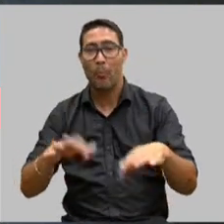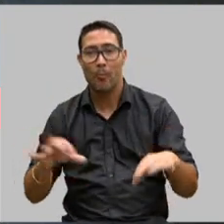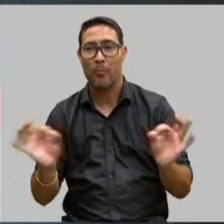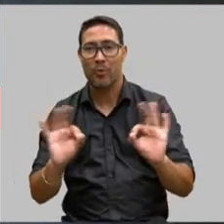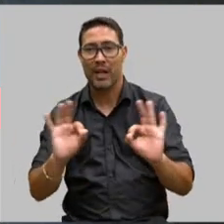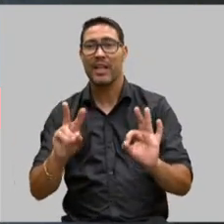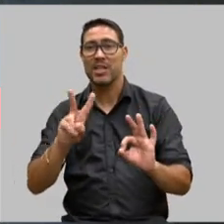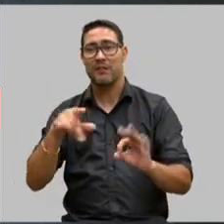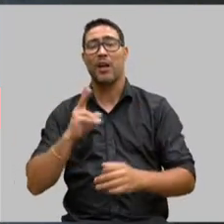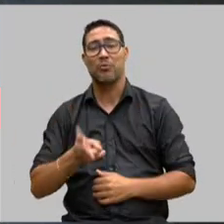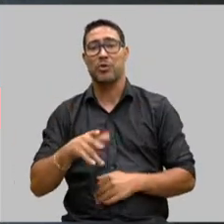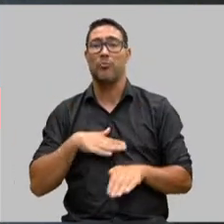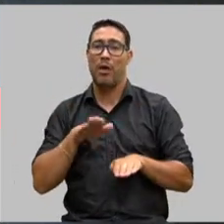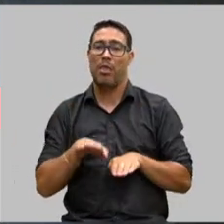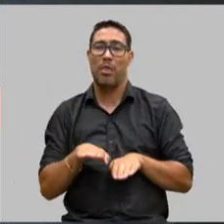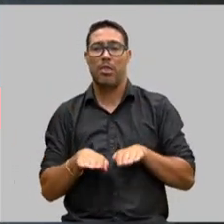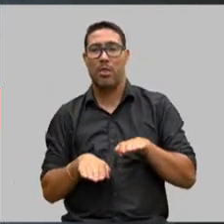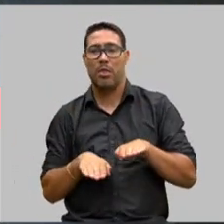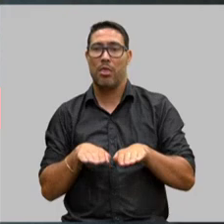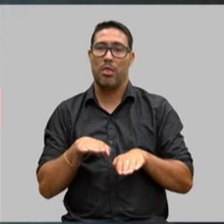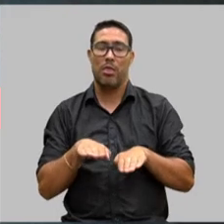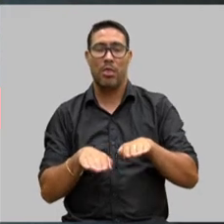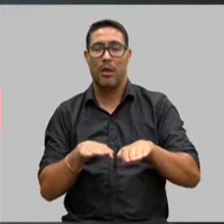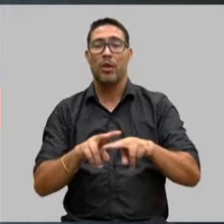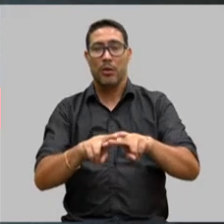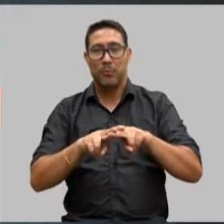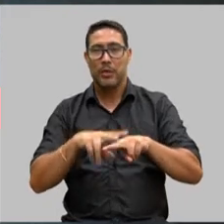gente não mudar essa história,